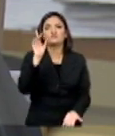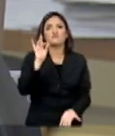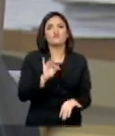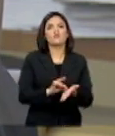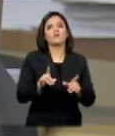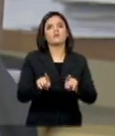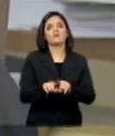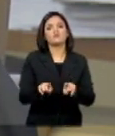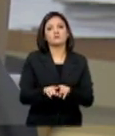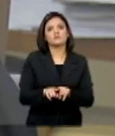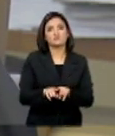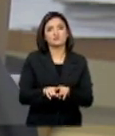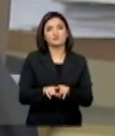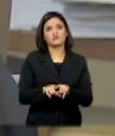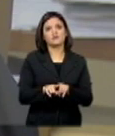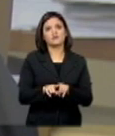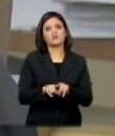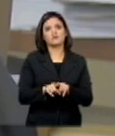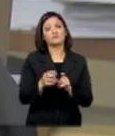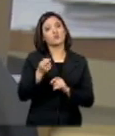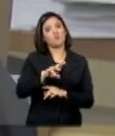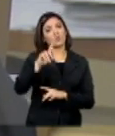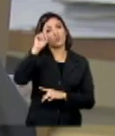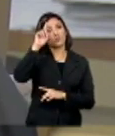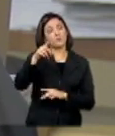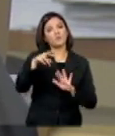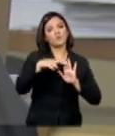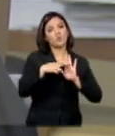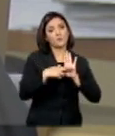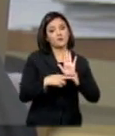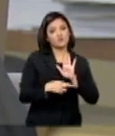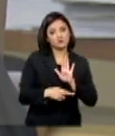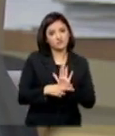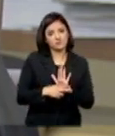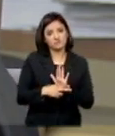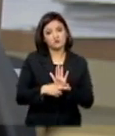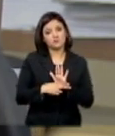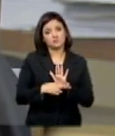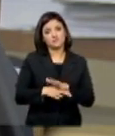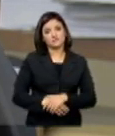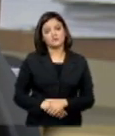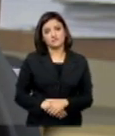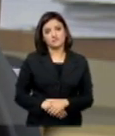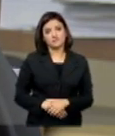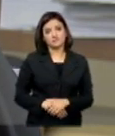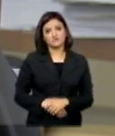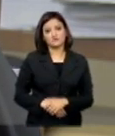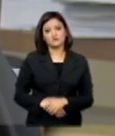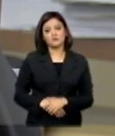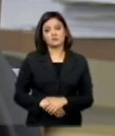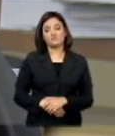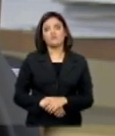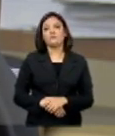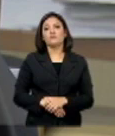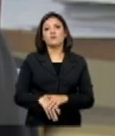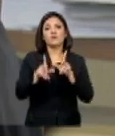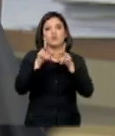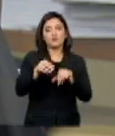ou domínio normativo forte nas leis antes de miller